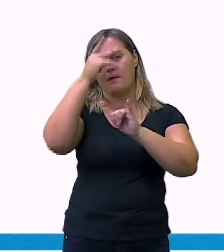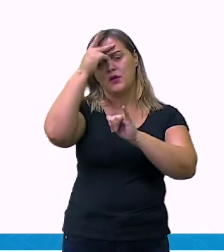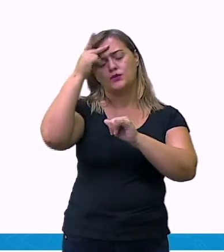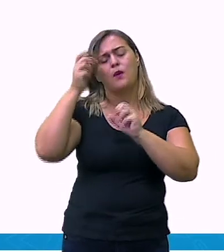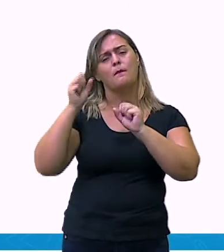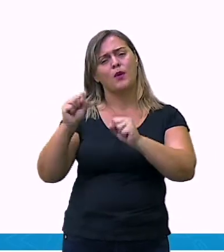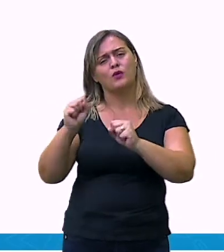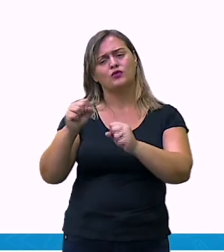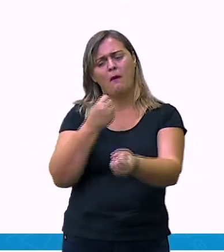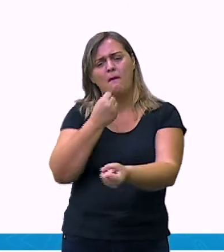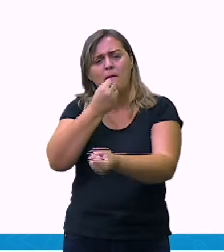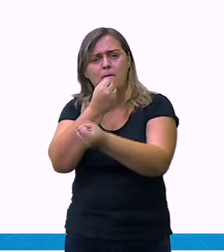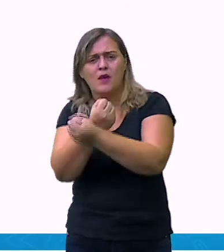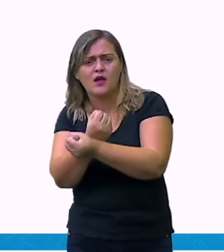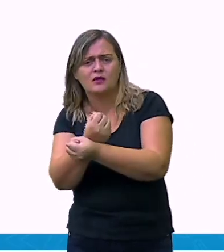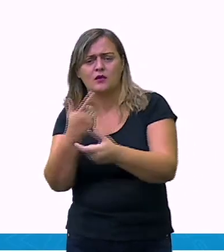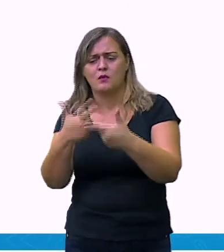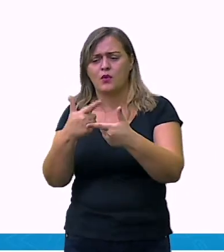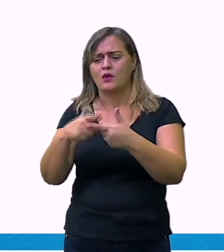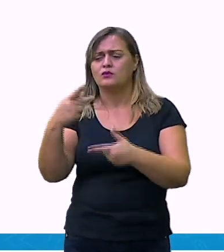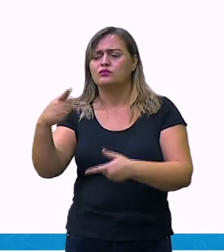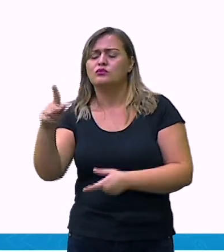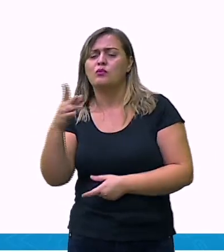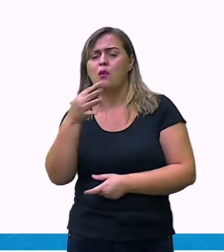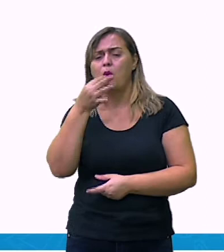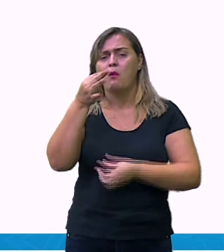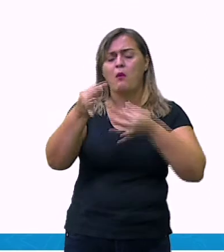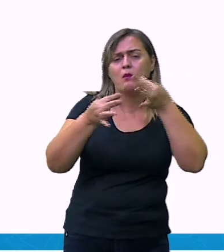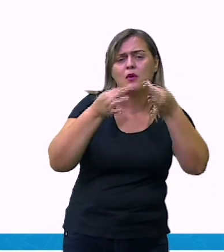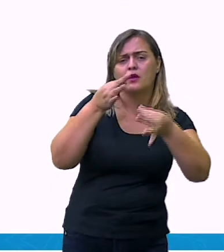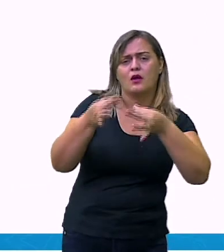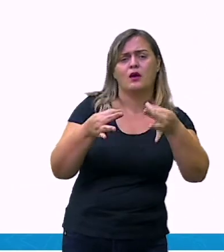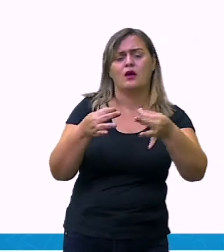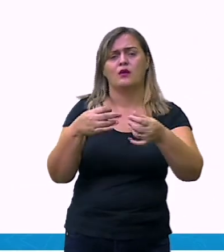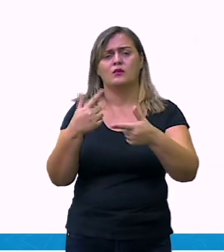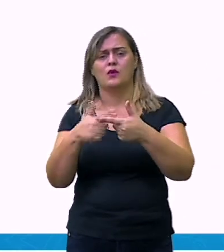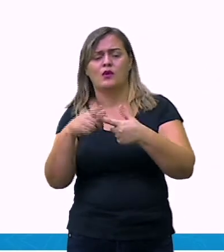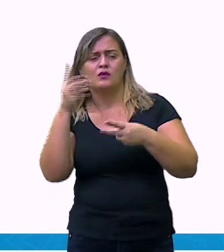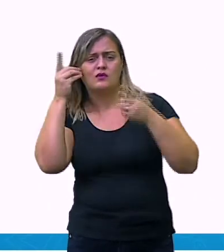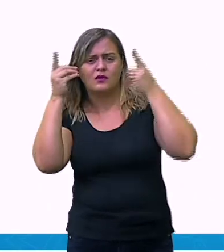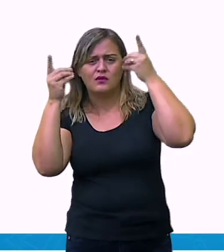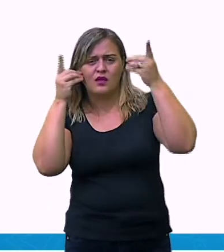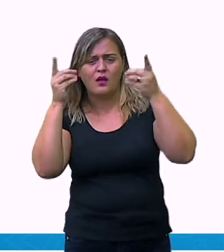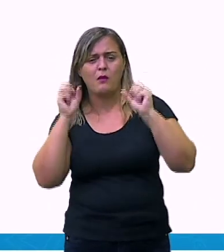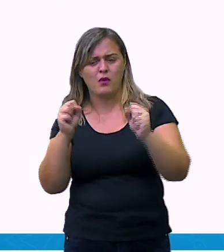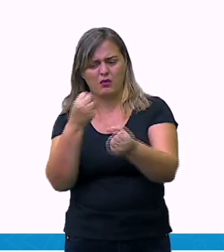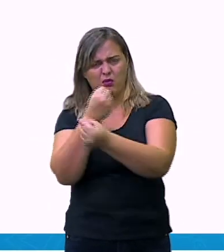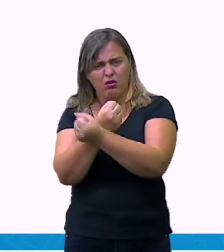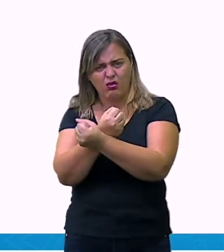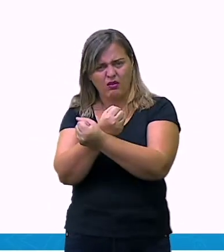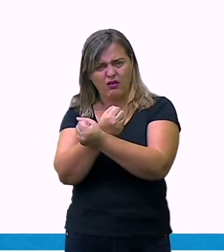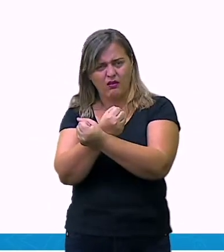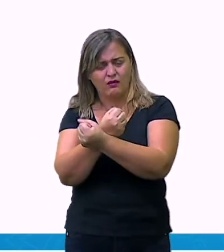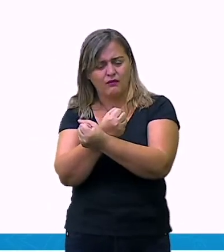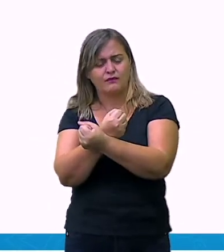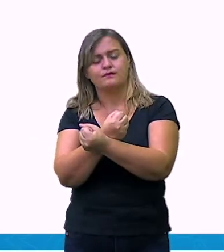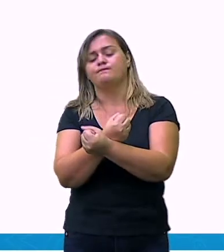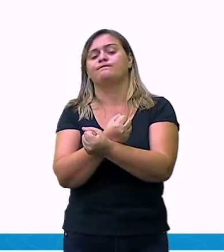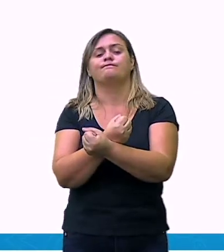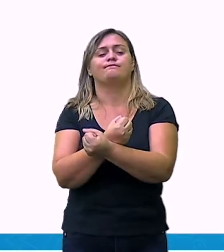opiniões? Explique. Eu posso ser preso pelo que eu falo? Vamos ver o que diz o